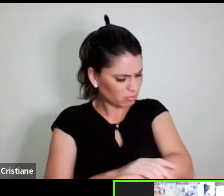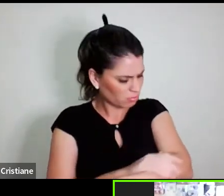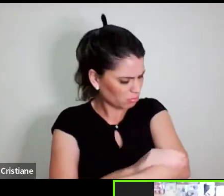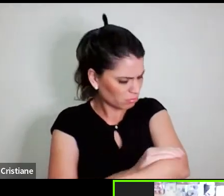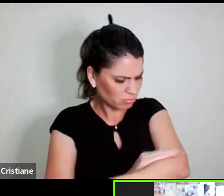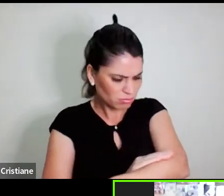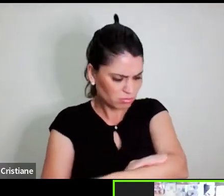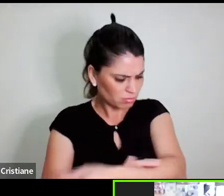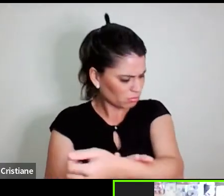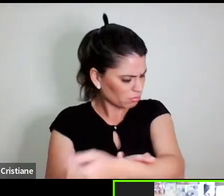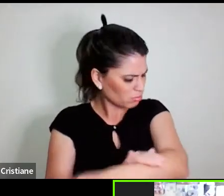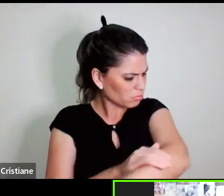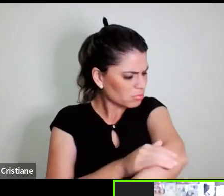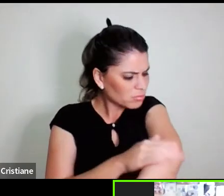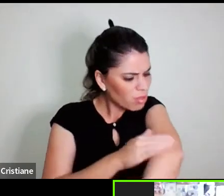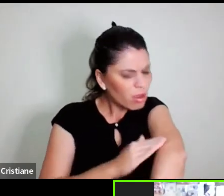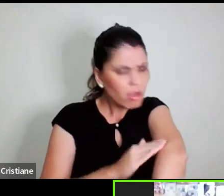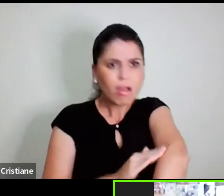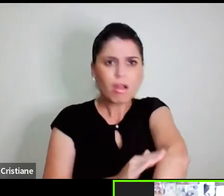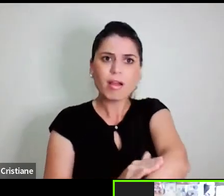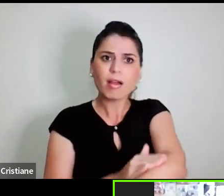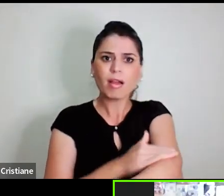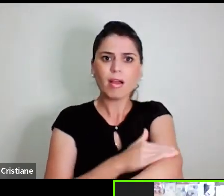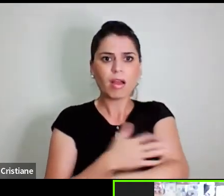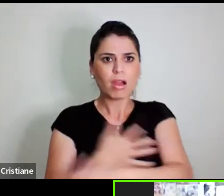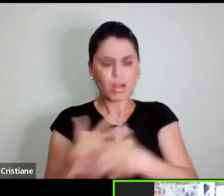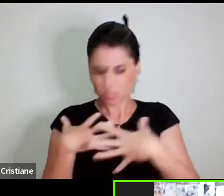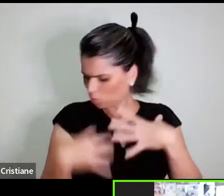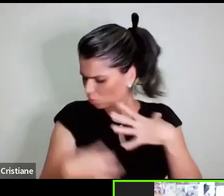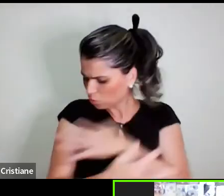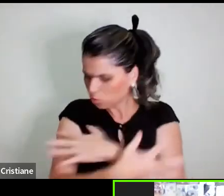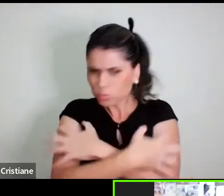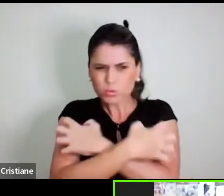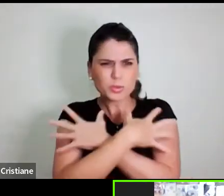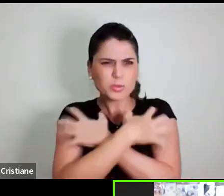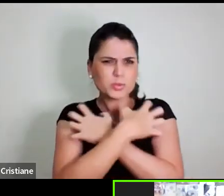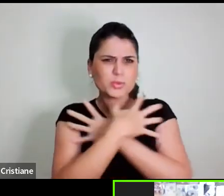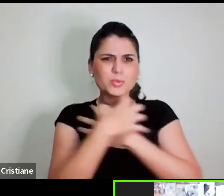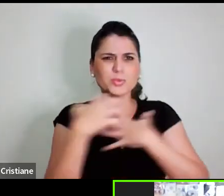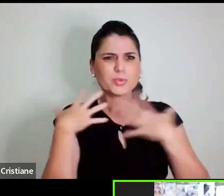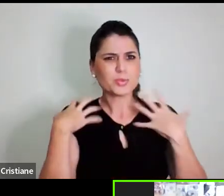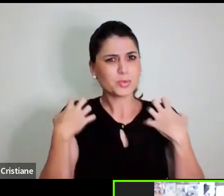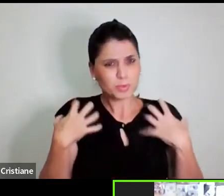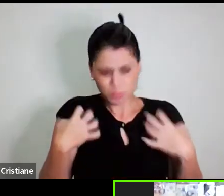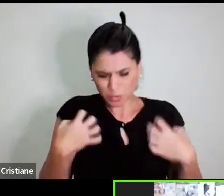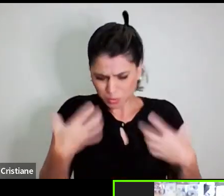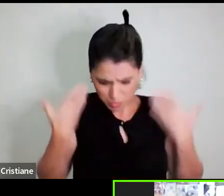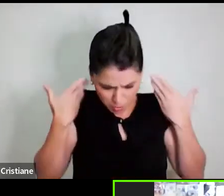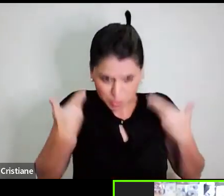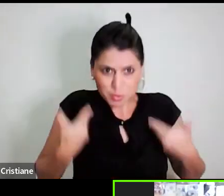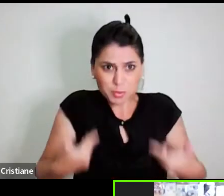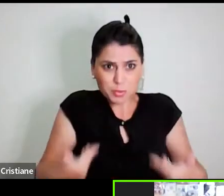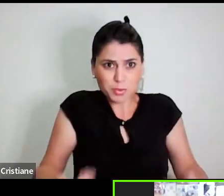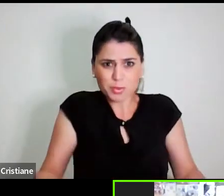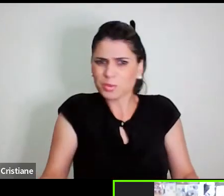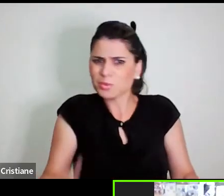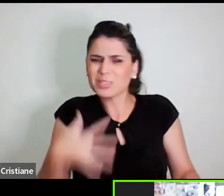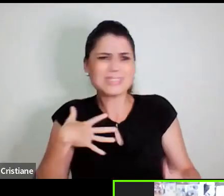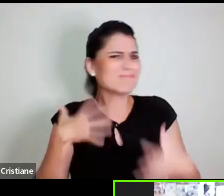curva do braço e eu percebi que mais parte do meu corpo começou a coçar. E eu entrava,